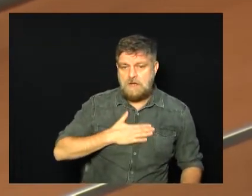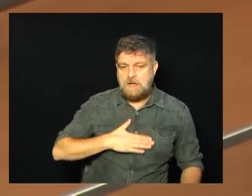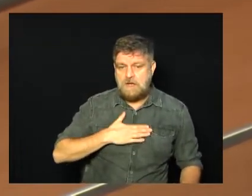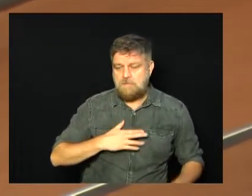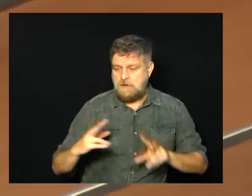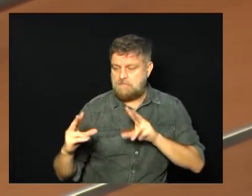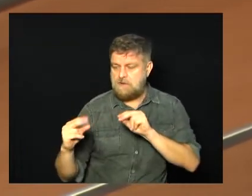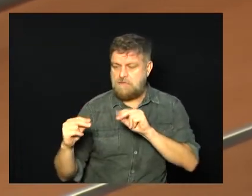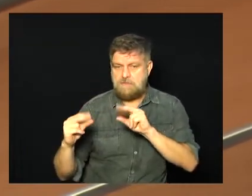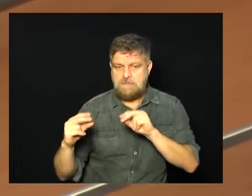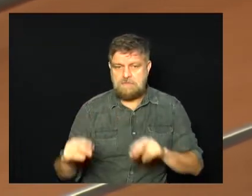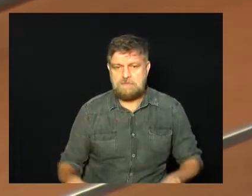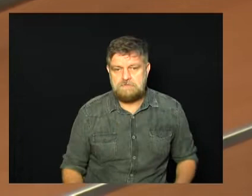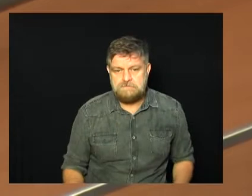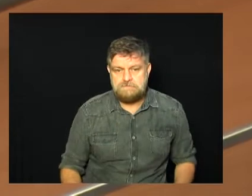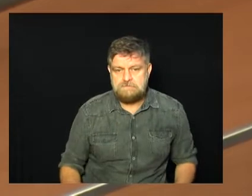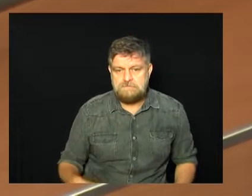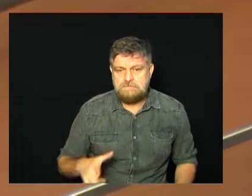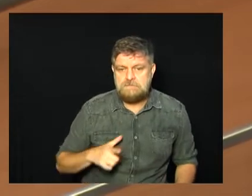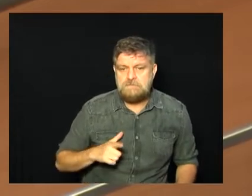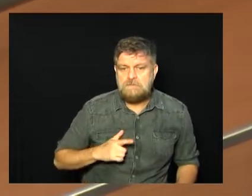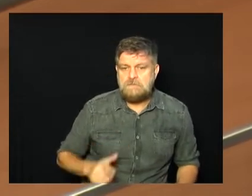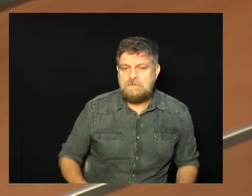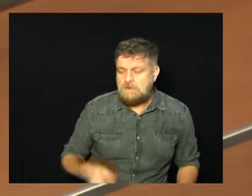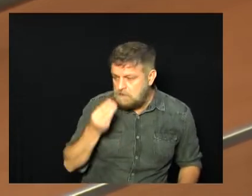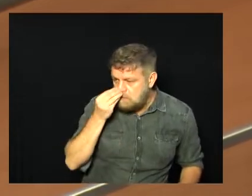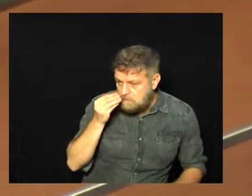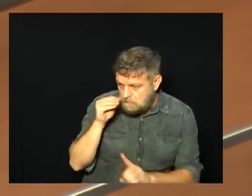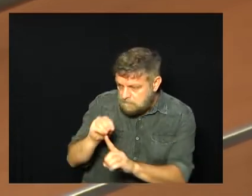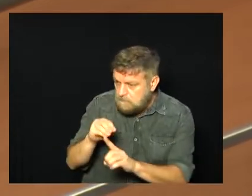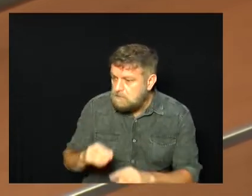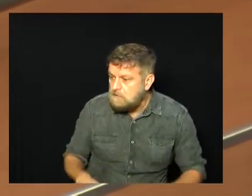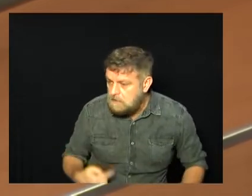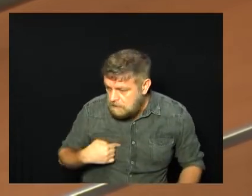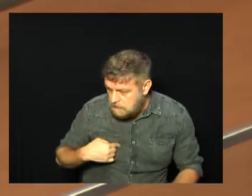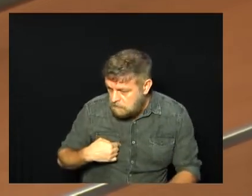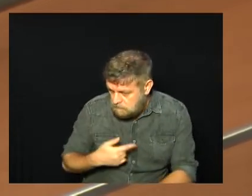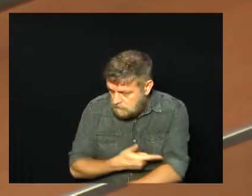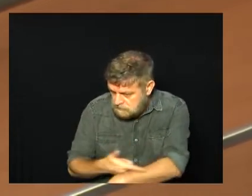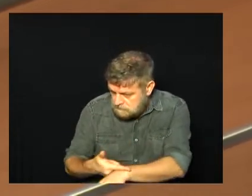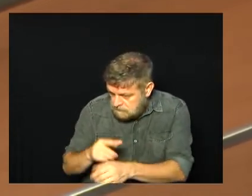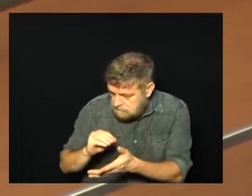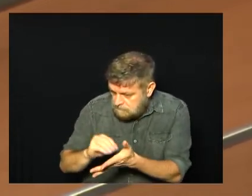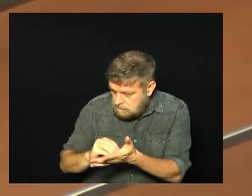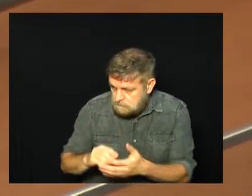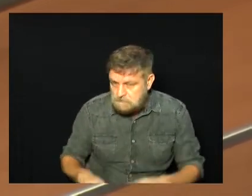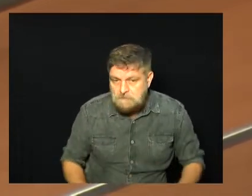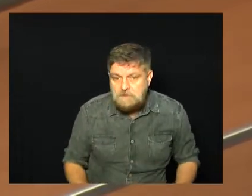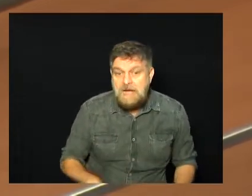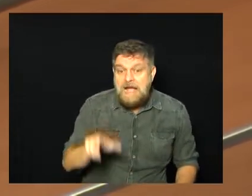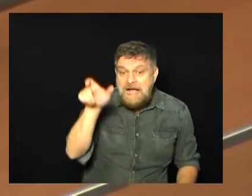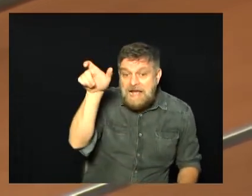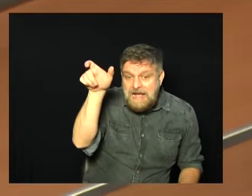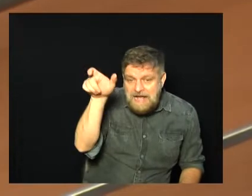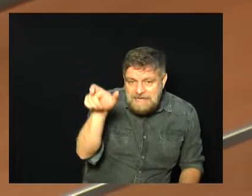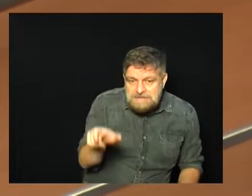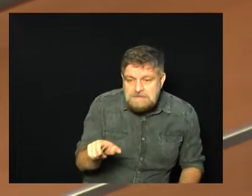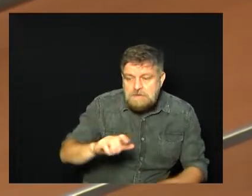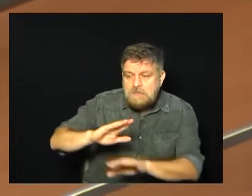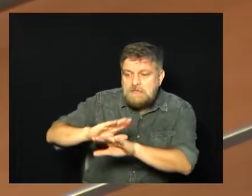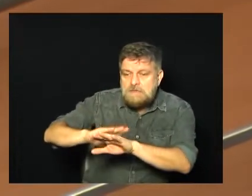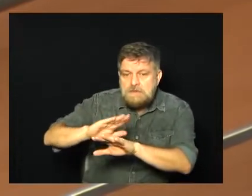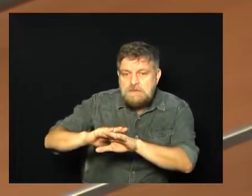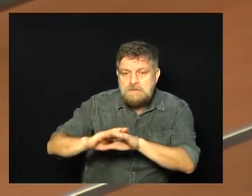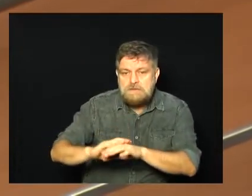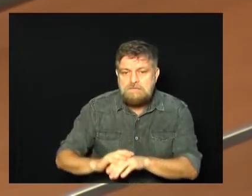faltei por favor. Aonde eu faltei com respeito com a senhora, dona Tereza? Por gentileza. Eu estou citando a senhora porque a senhora foi em cima